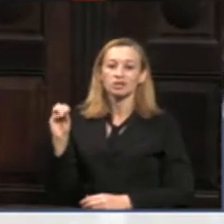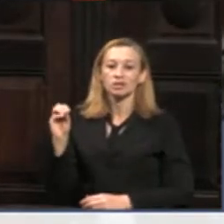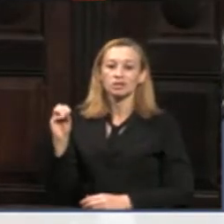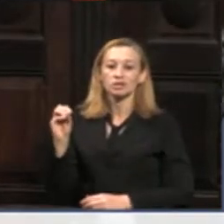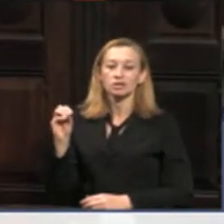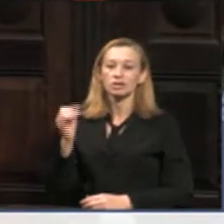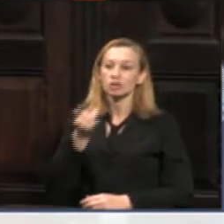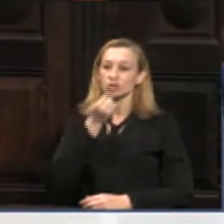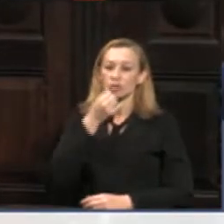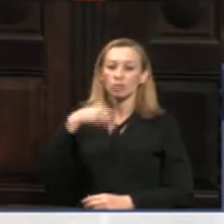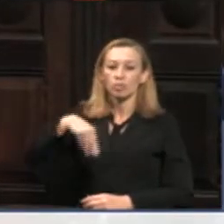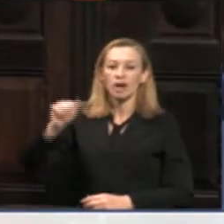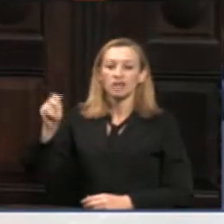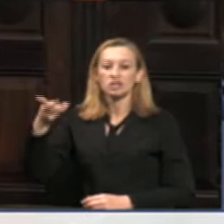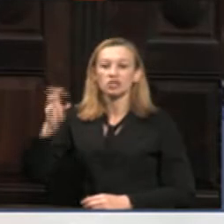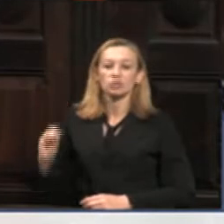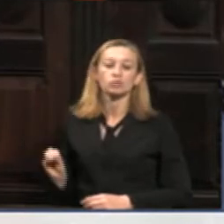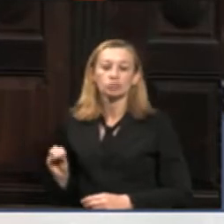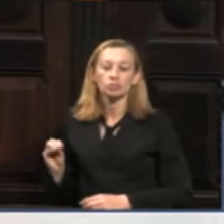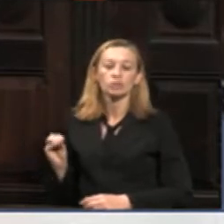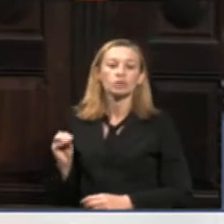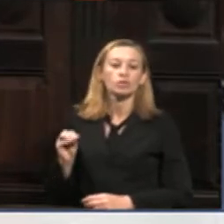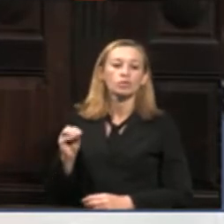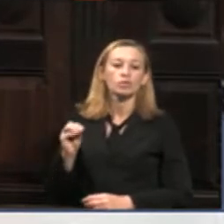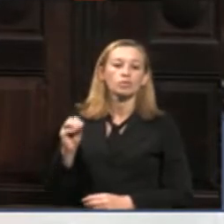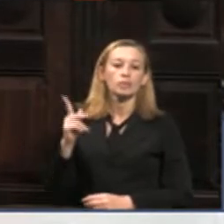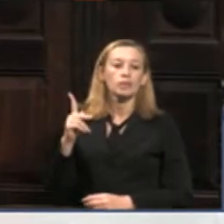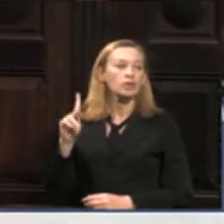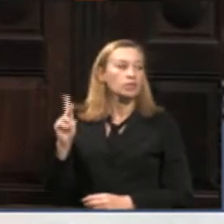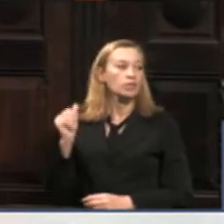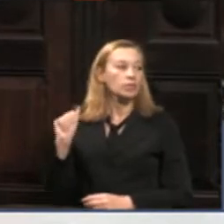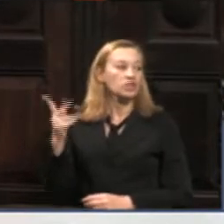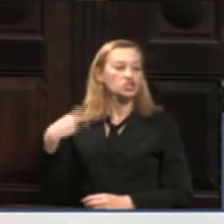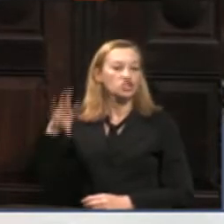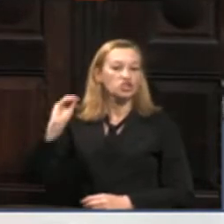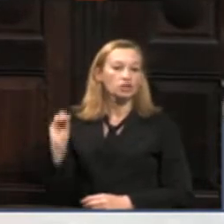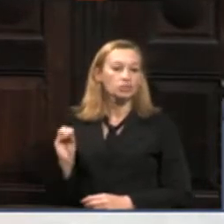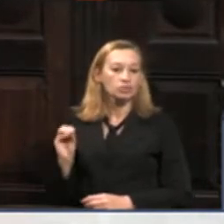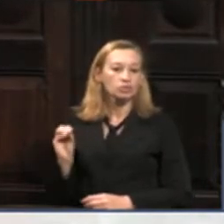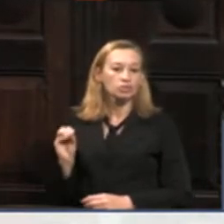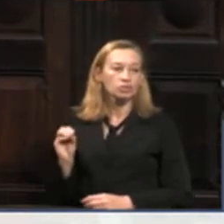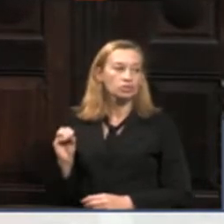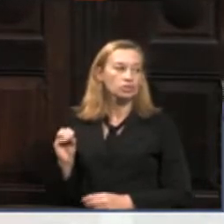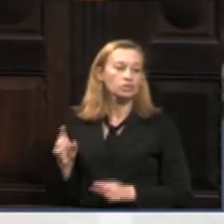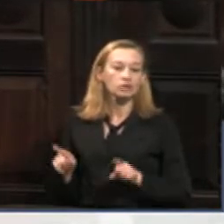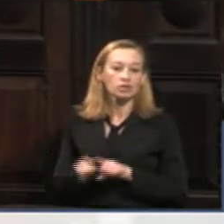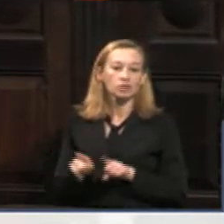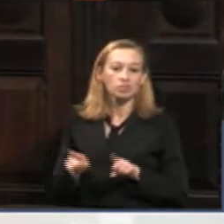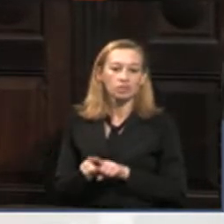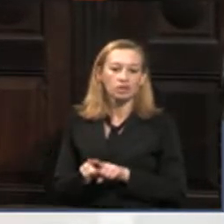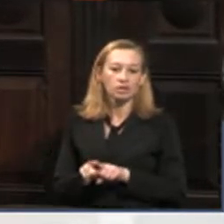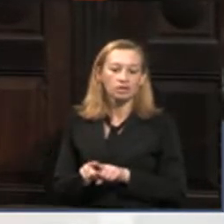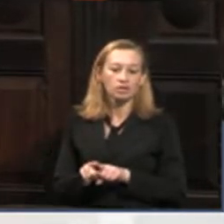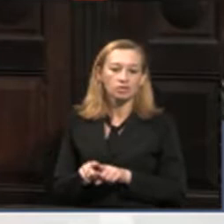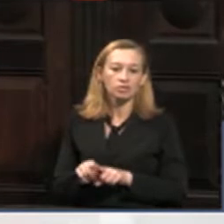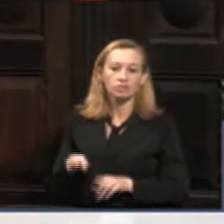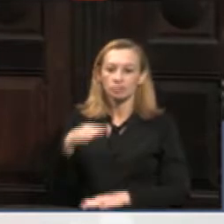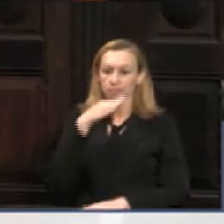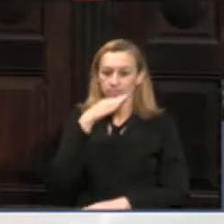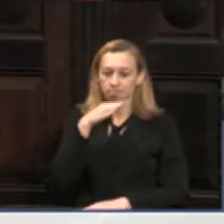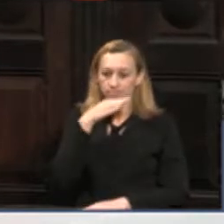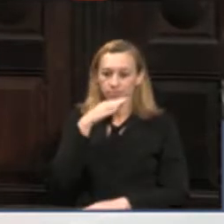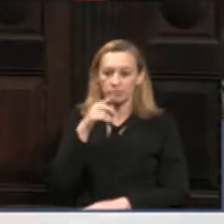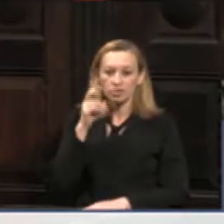e o Chiquinho da Mangueira, seguramente estão fazendo alguma articulação política visando